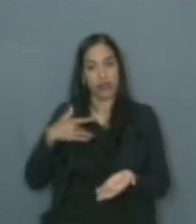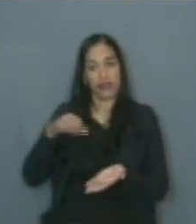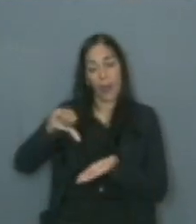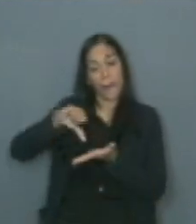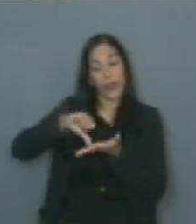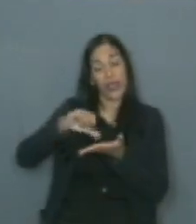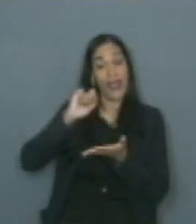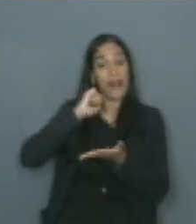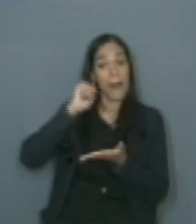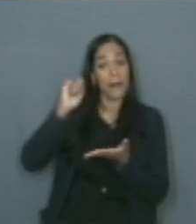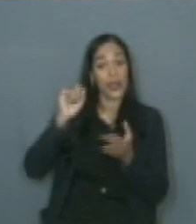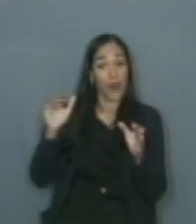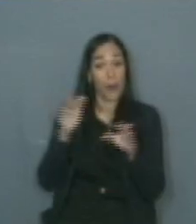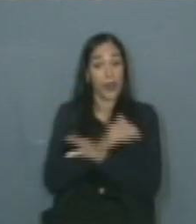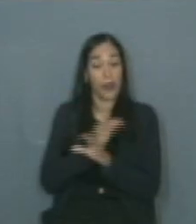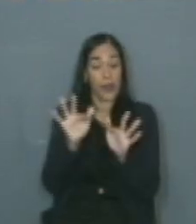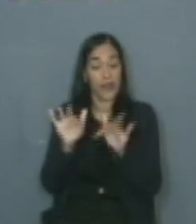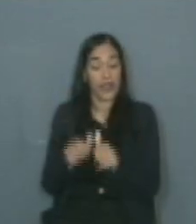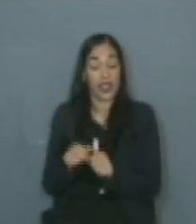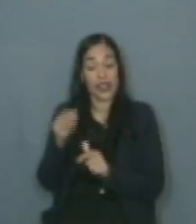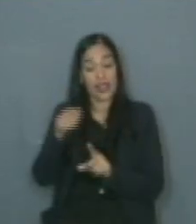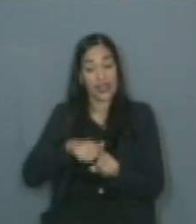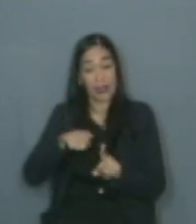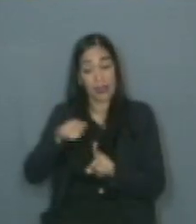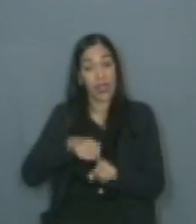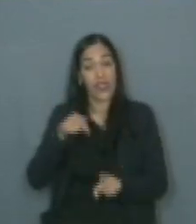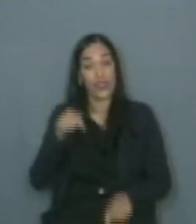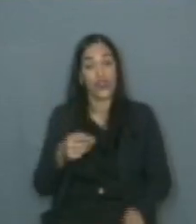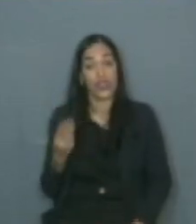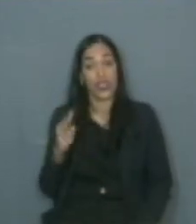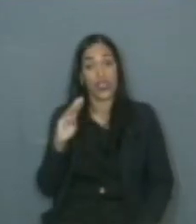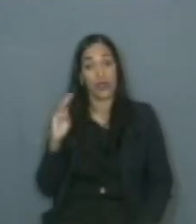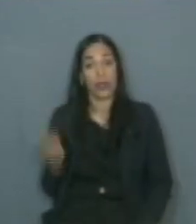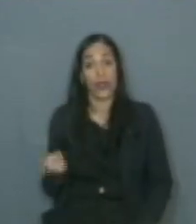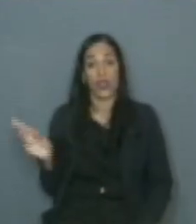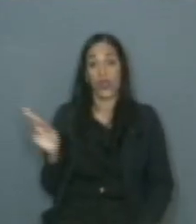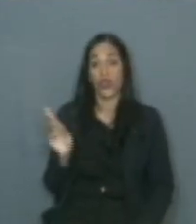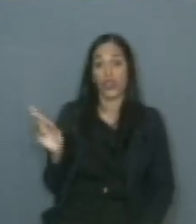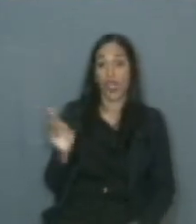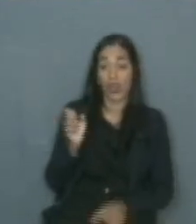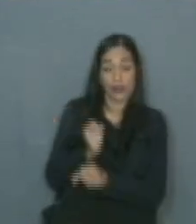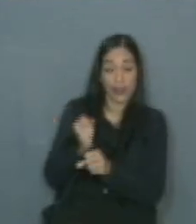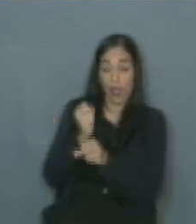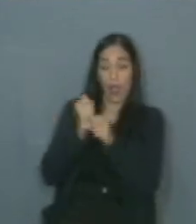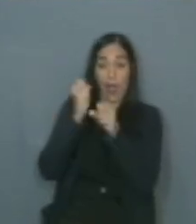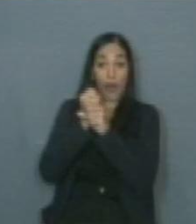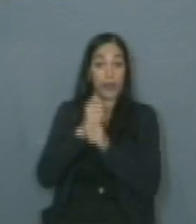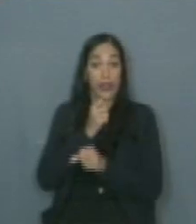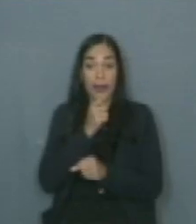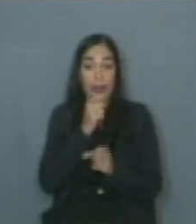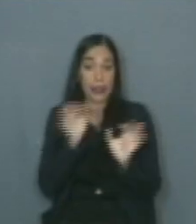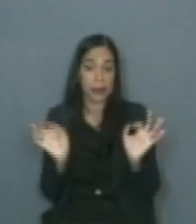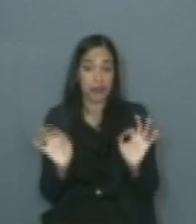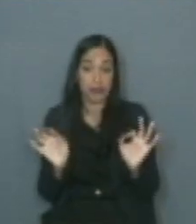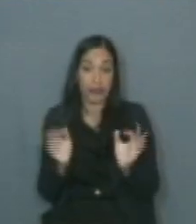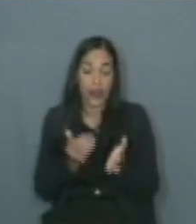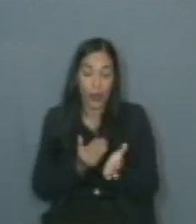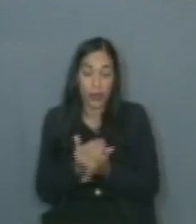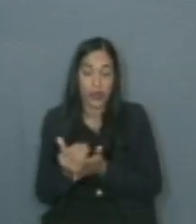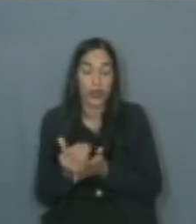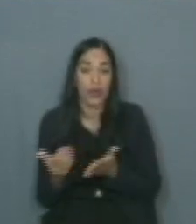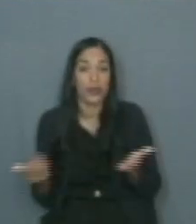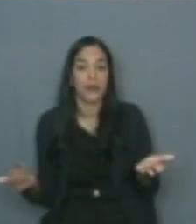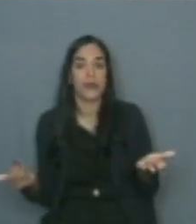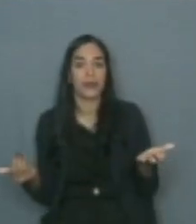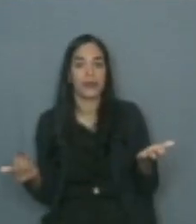abril desse ano, ou seja, esse mês, custando R$3 milhões, e a obra nem começou.